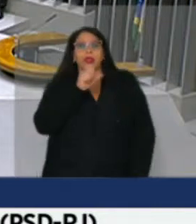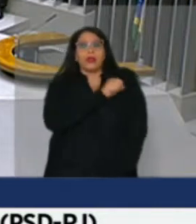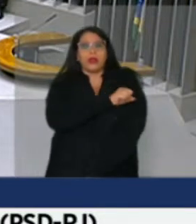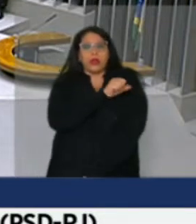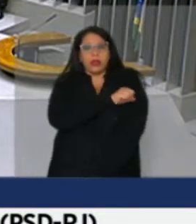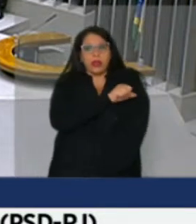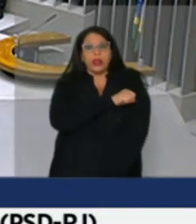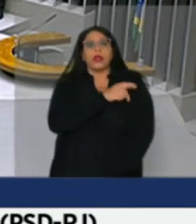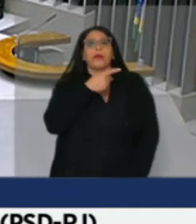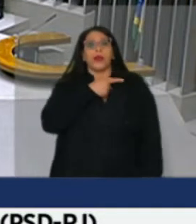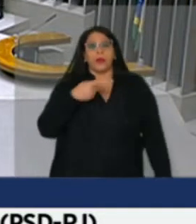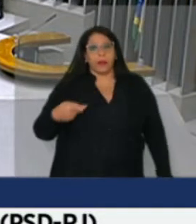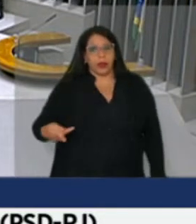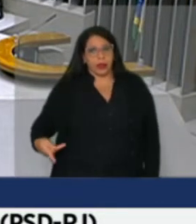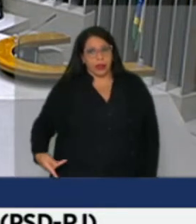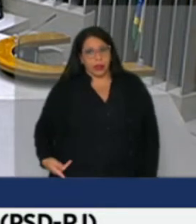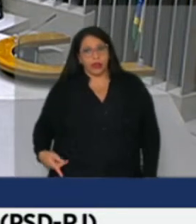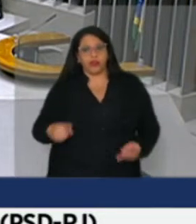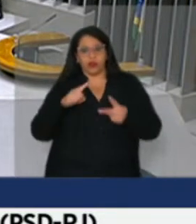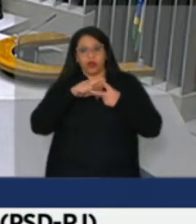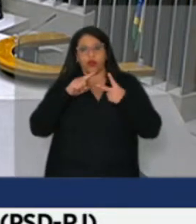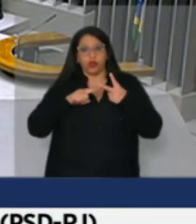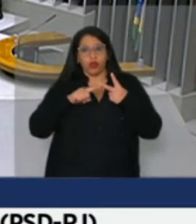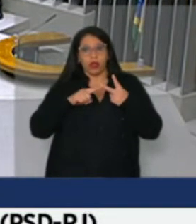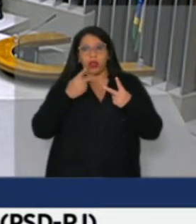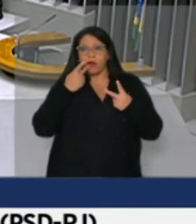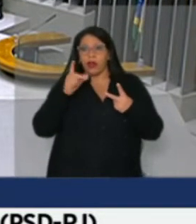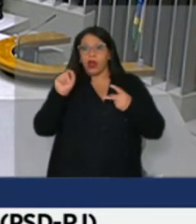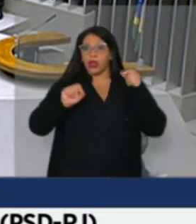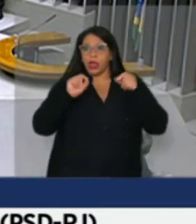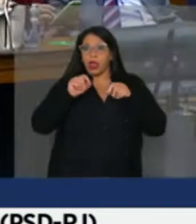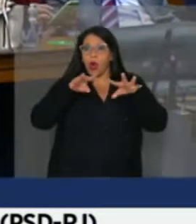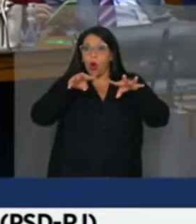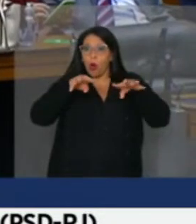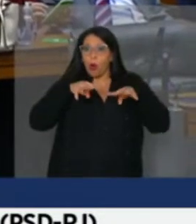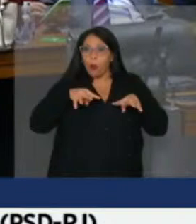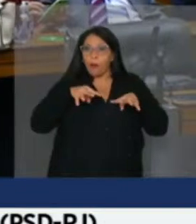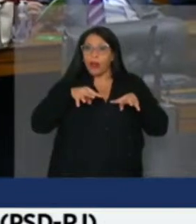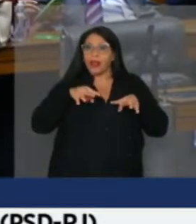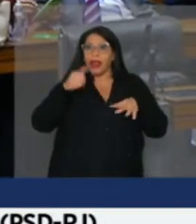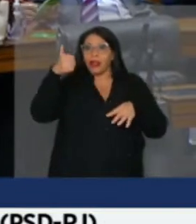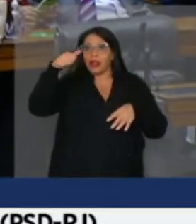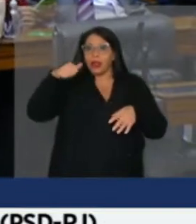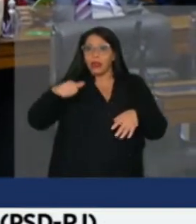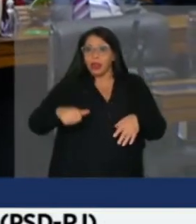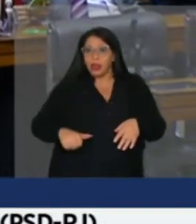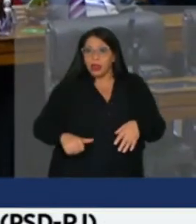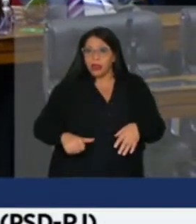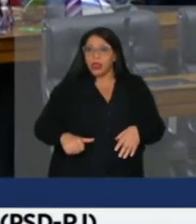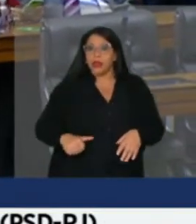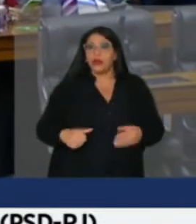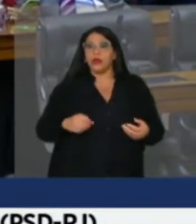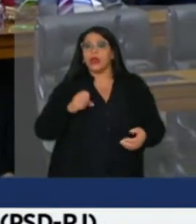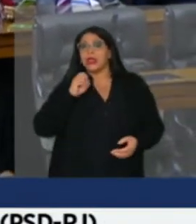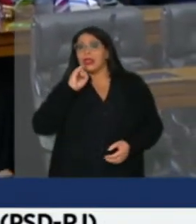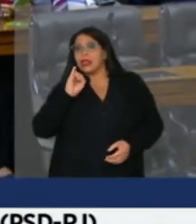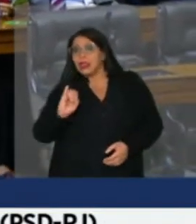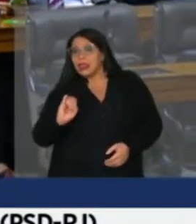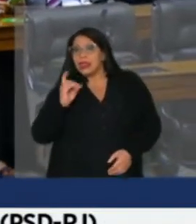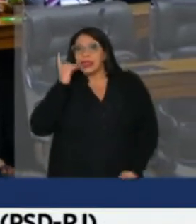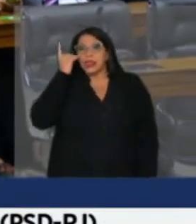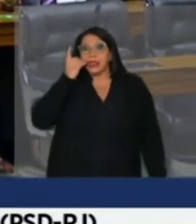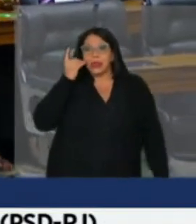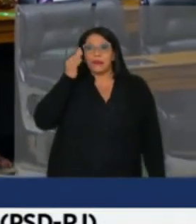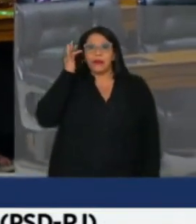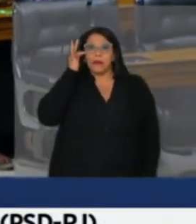Câmara, deputado Arthur Lira, enfatizaram que o plenário está analisando o comportamento da deputada Flor de